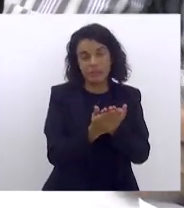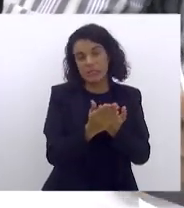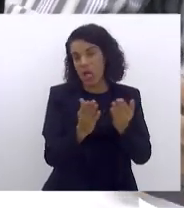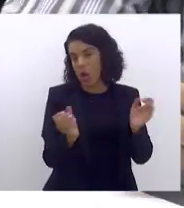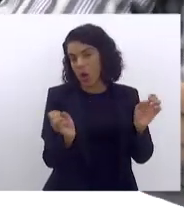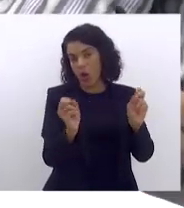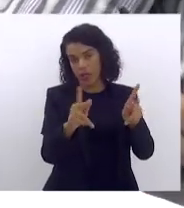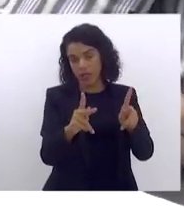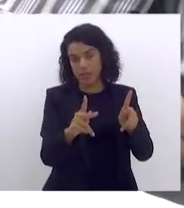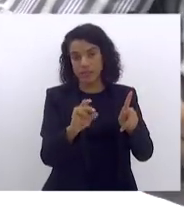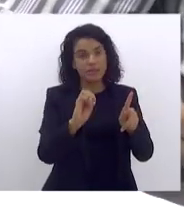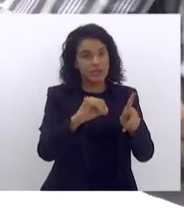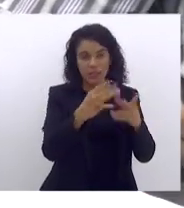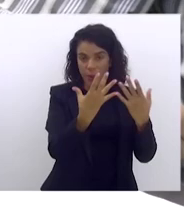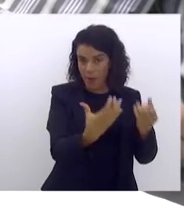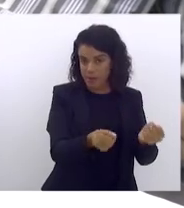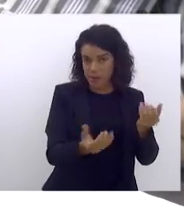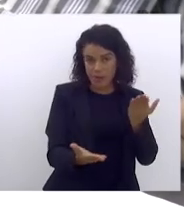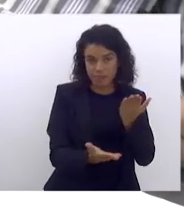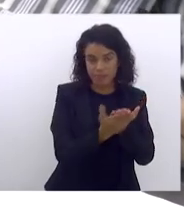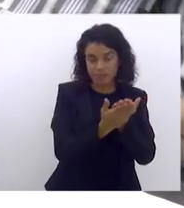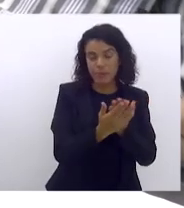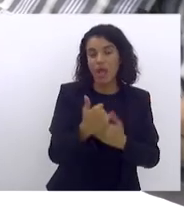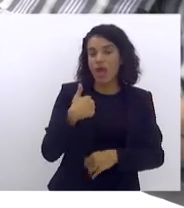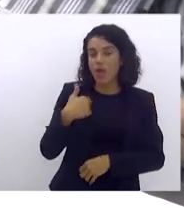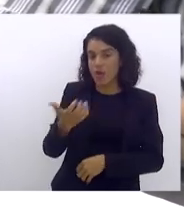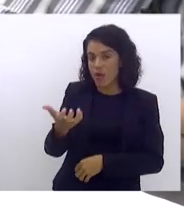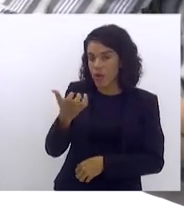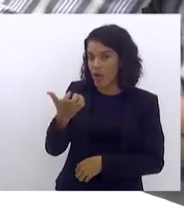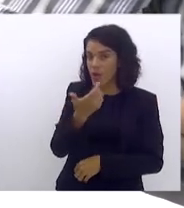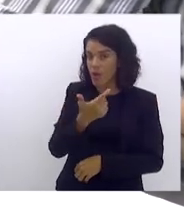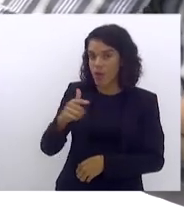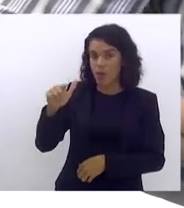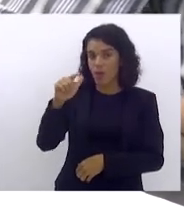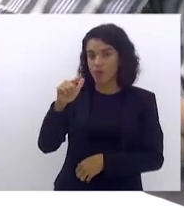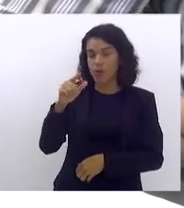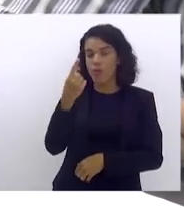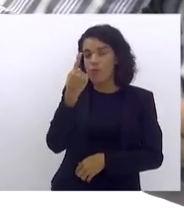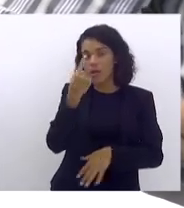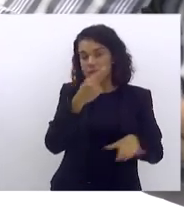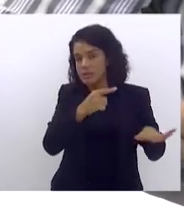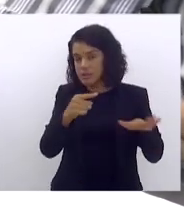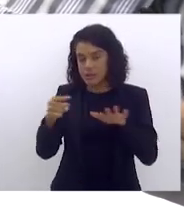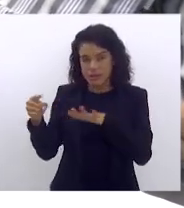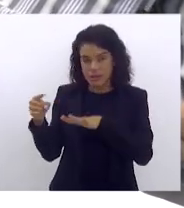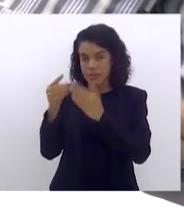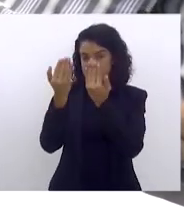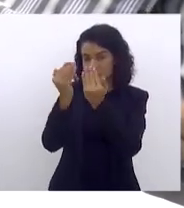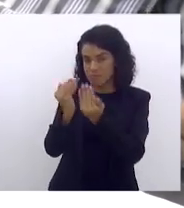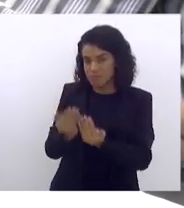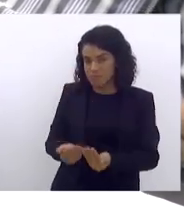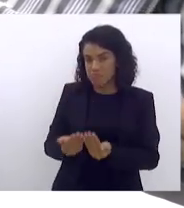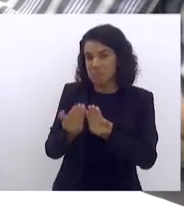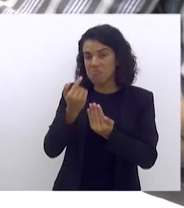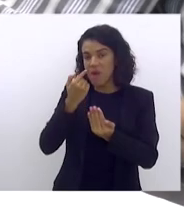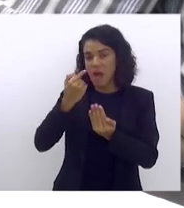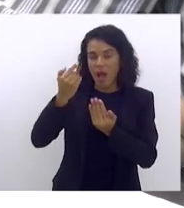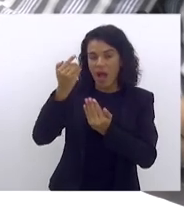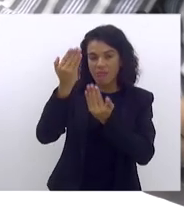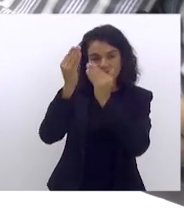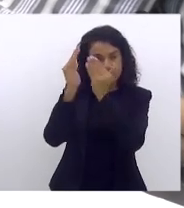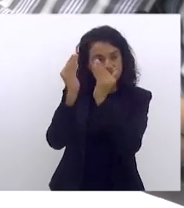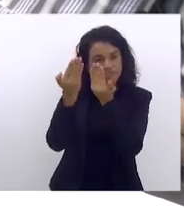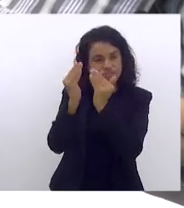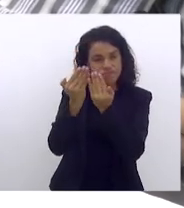anexado. Se não considerar, eu gostaria, por uma única semana, também vistos para ver como